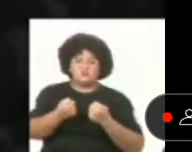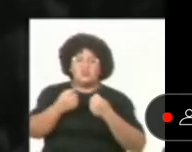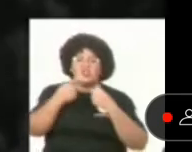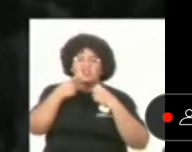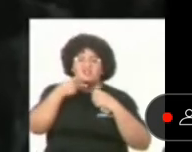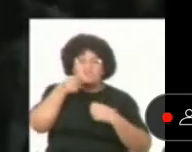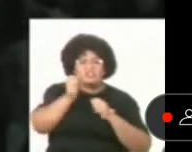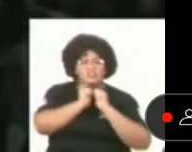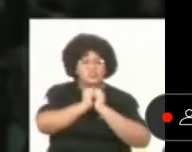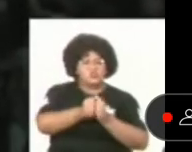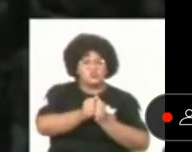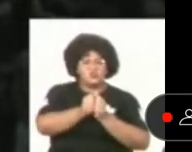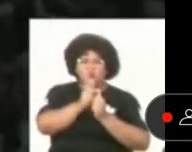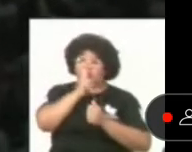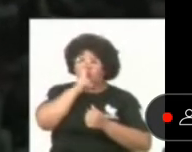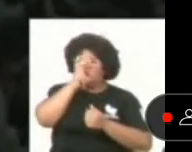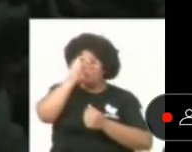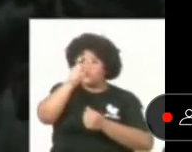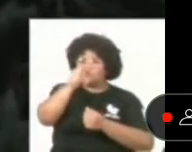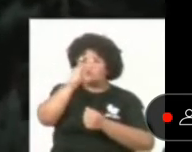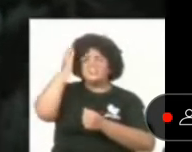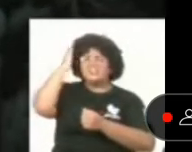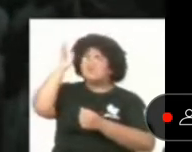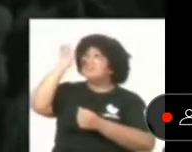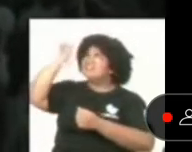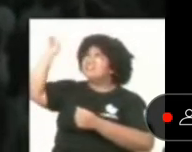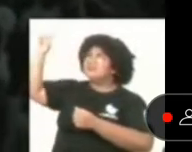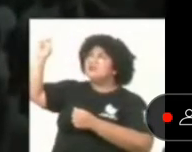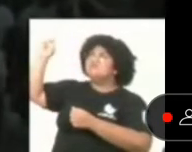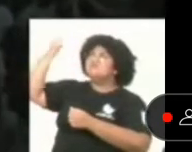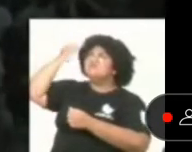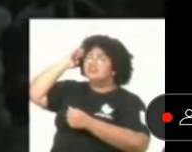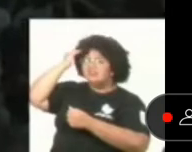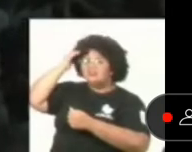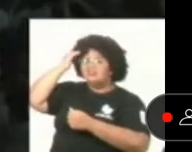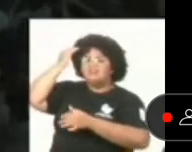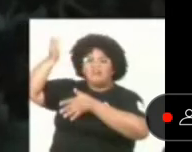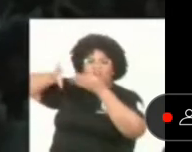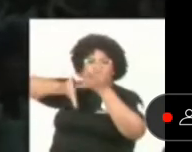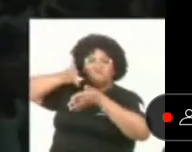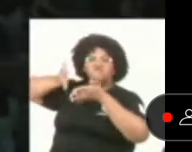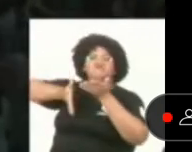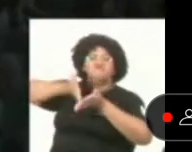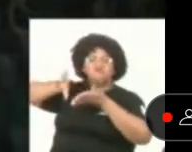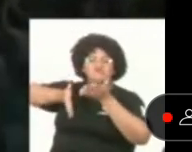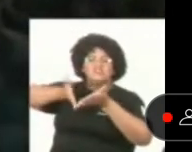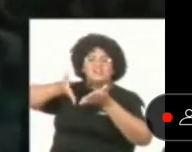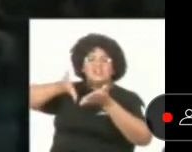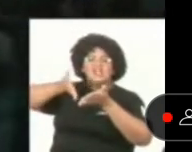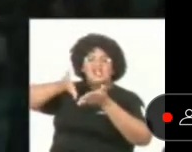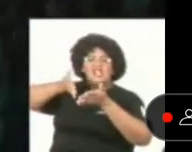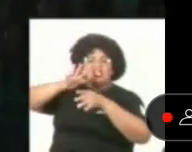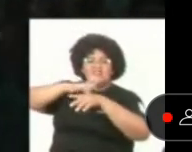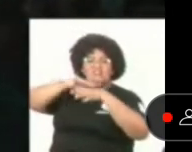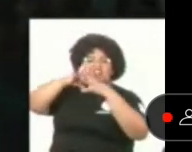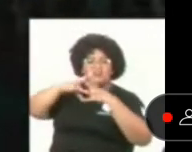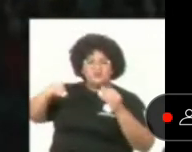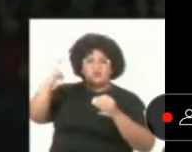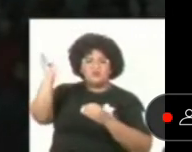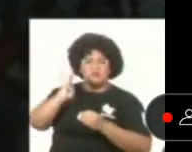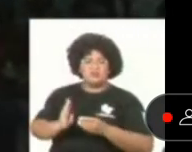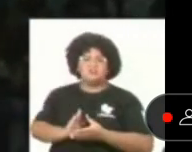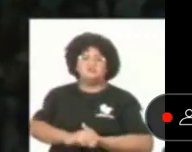convicção, que do alto céus o Senhor vai ouvir a nossa oração e vai sarar o nosso